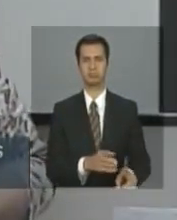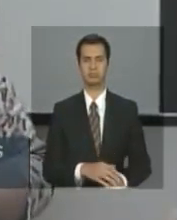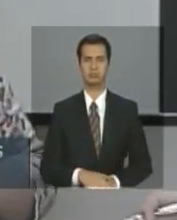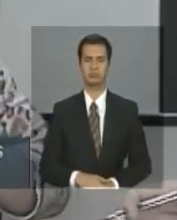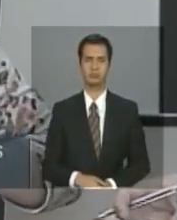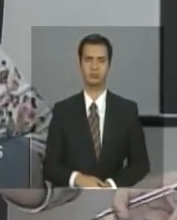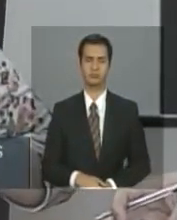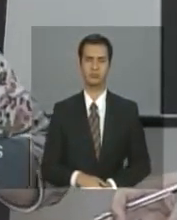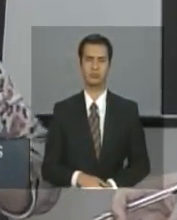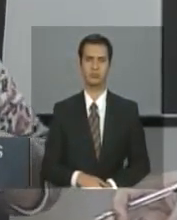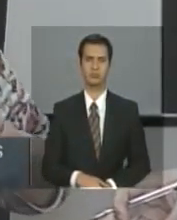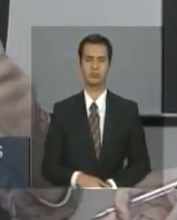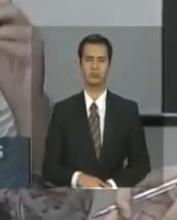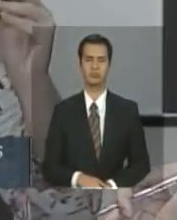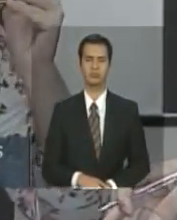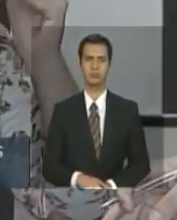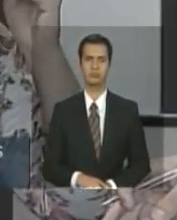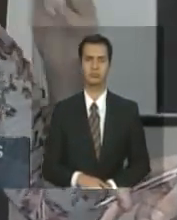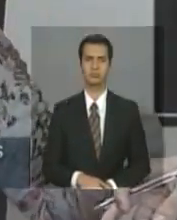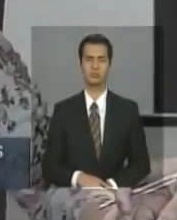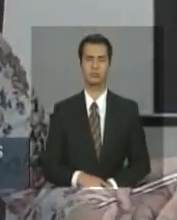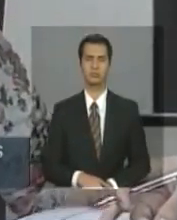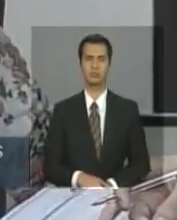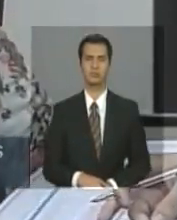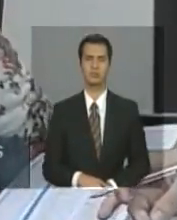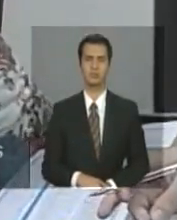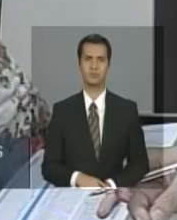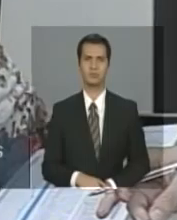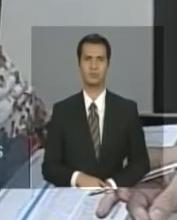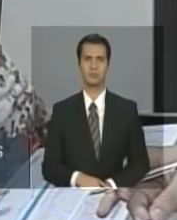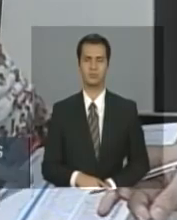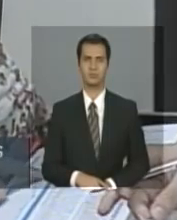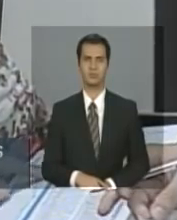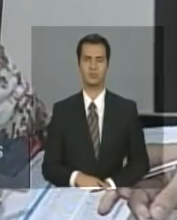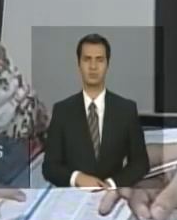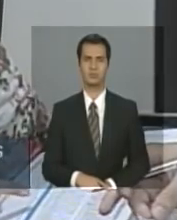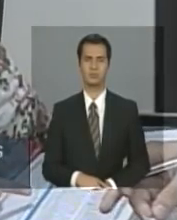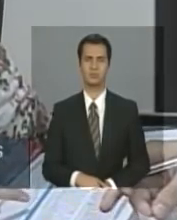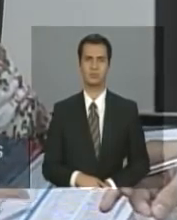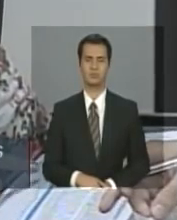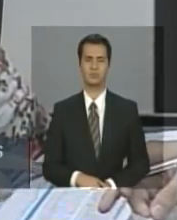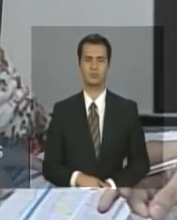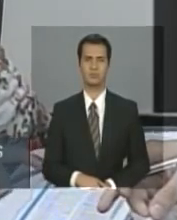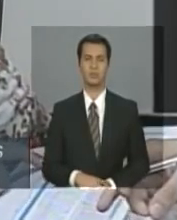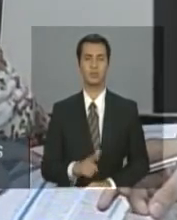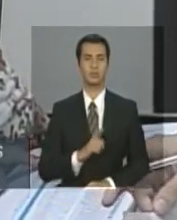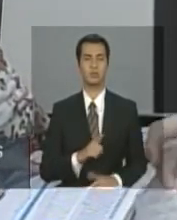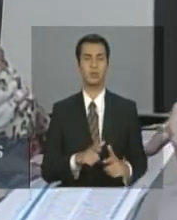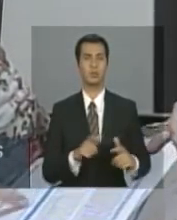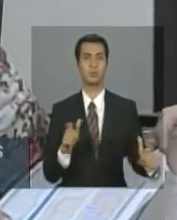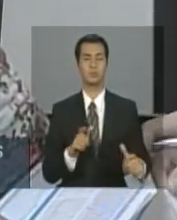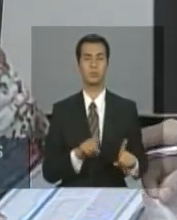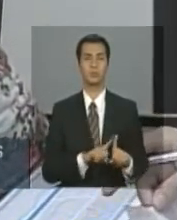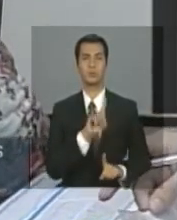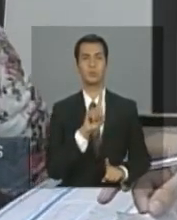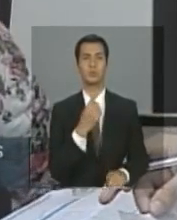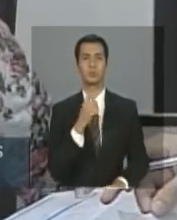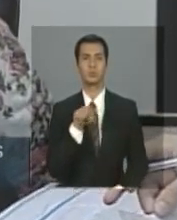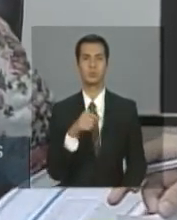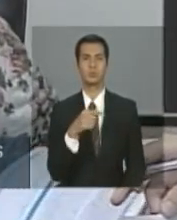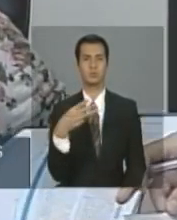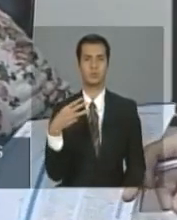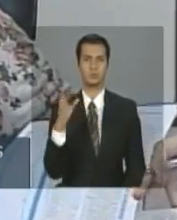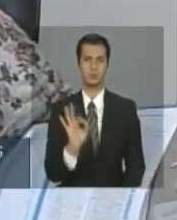Isso, 17,6%. Isso, exatamente. Seria um aumento de 1,3% em relação para 6,3% para